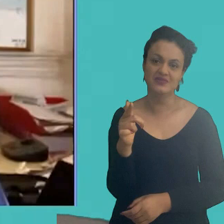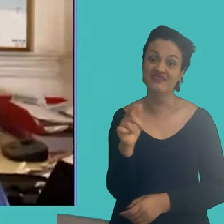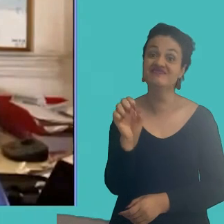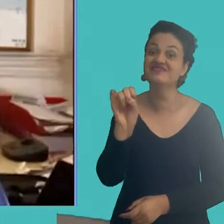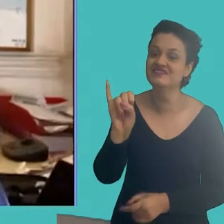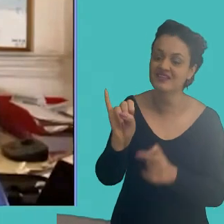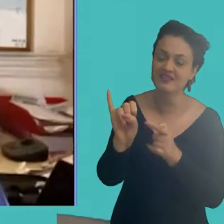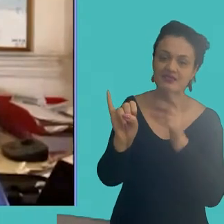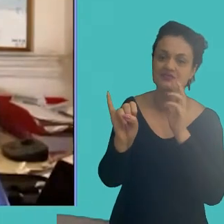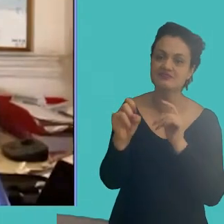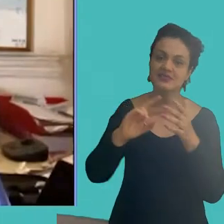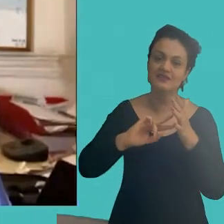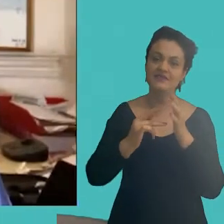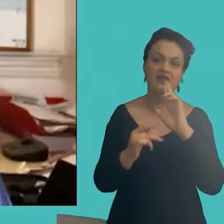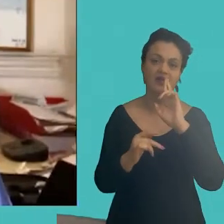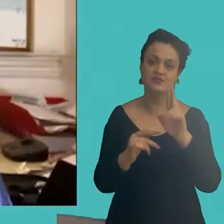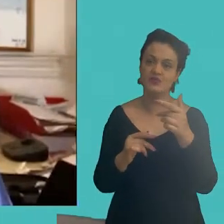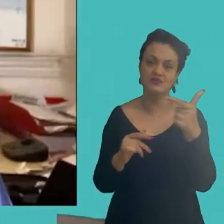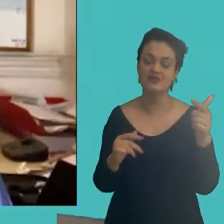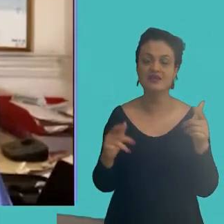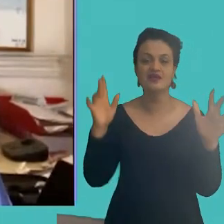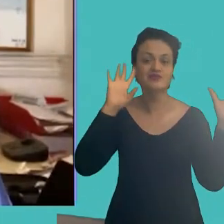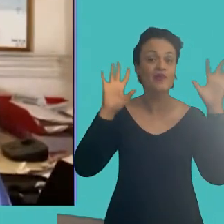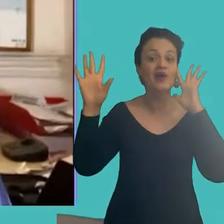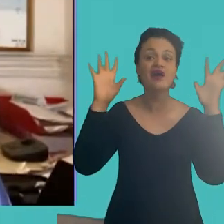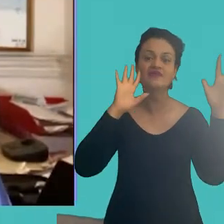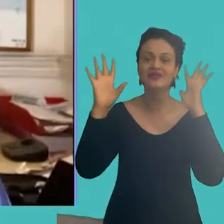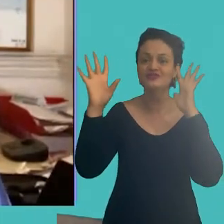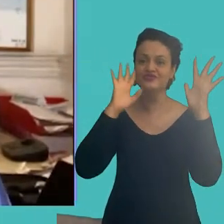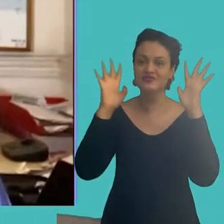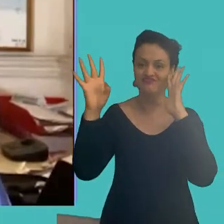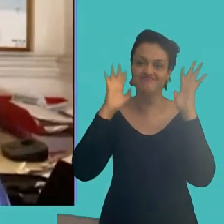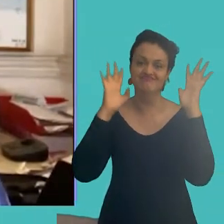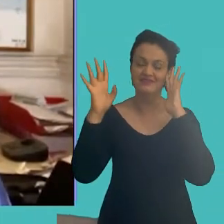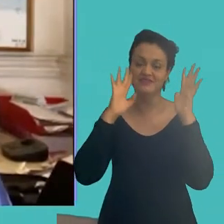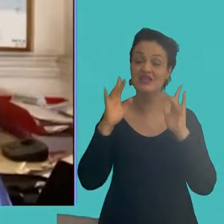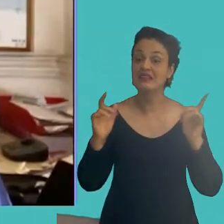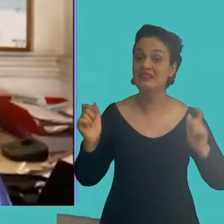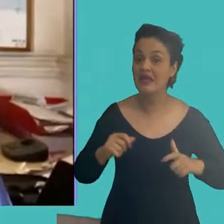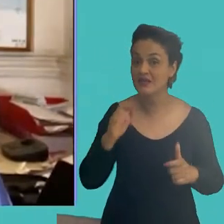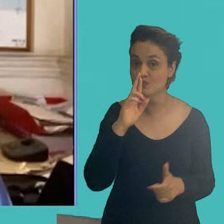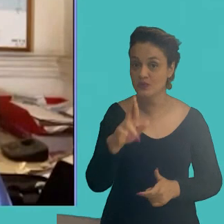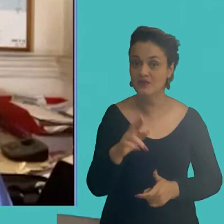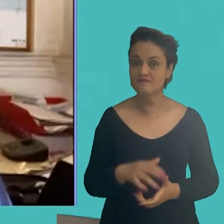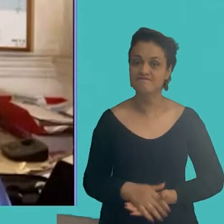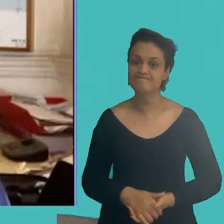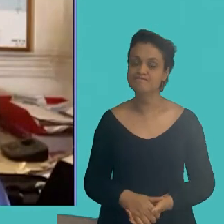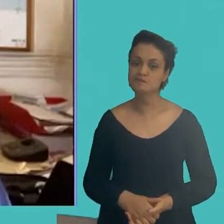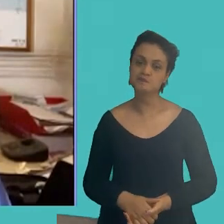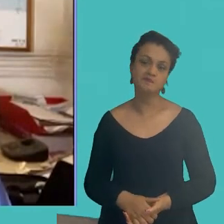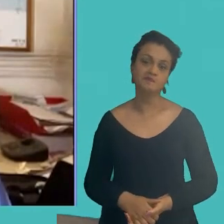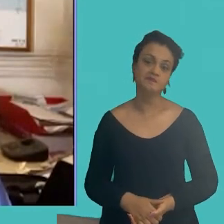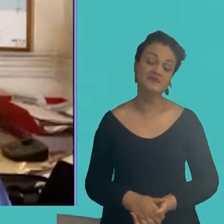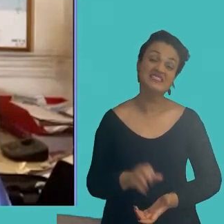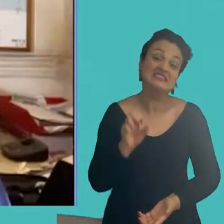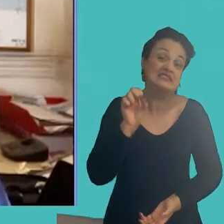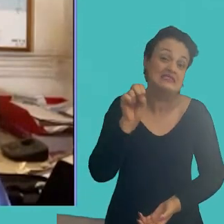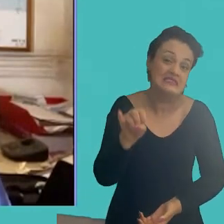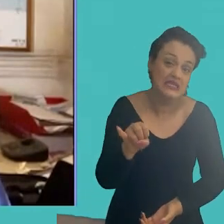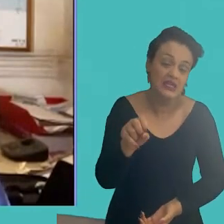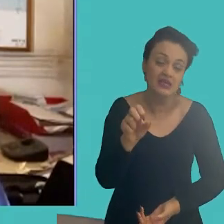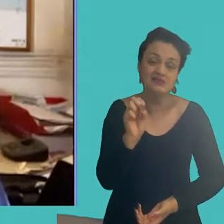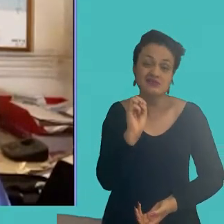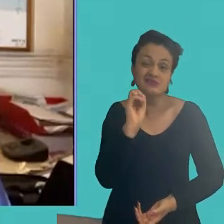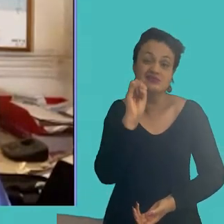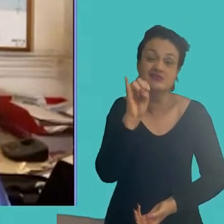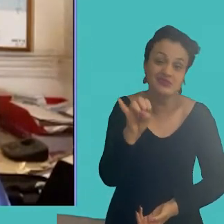um exercício intelectual. É possível responder a essa pergunta se não tivéssemos tido